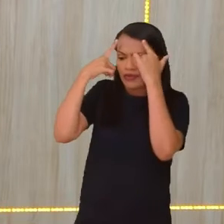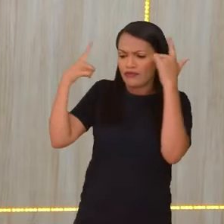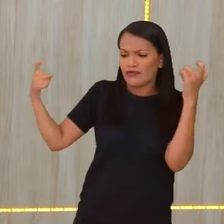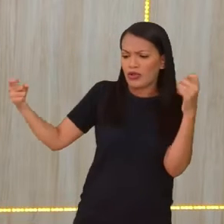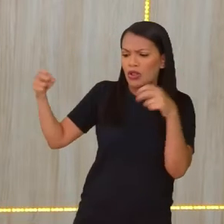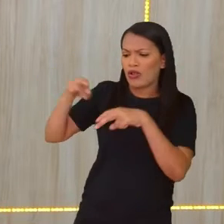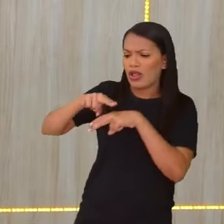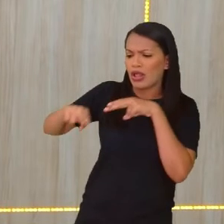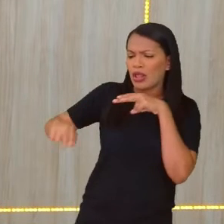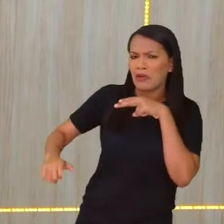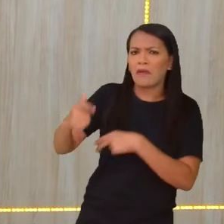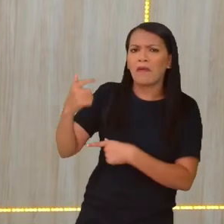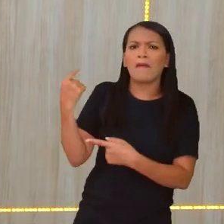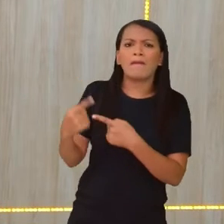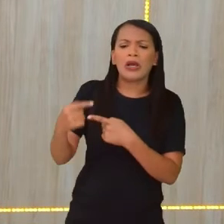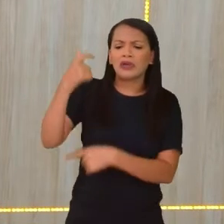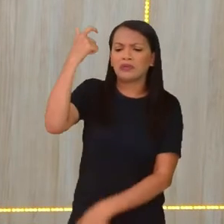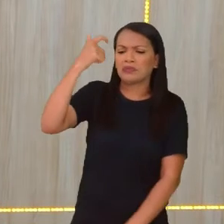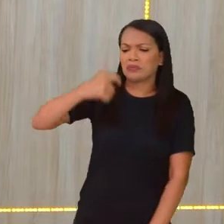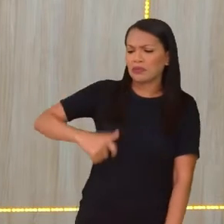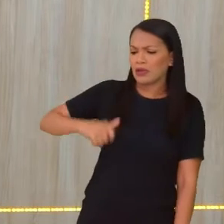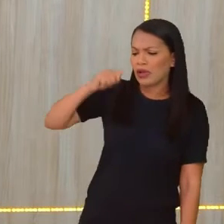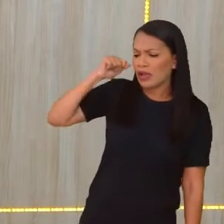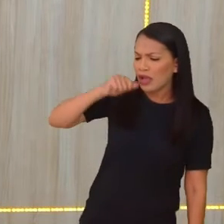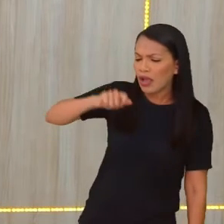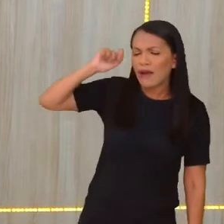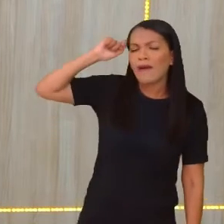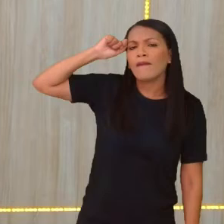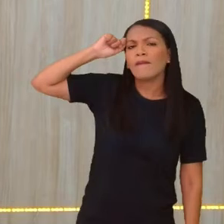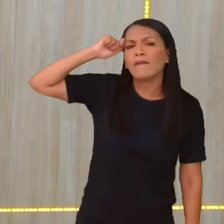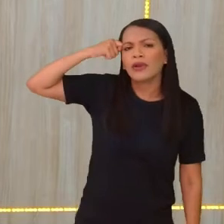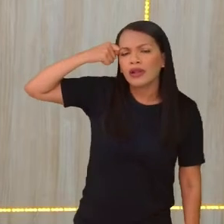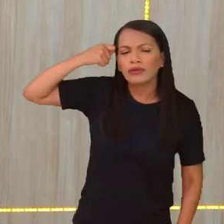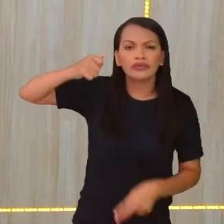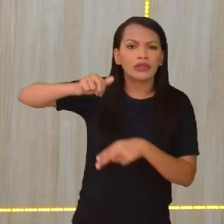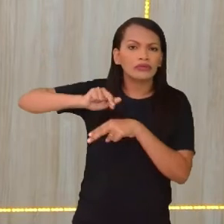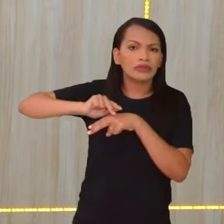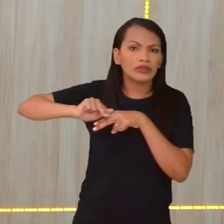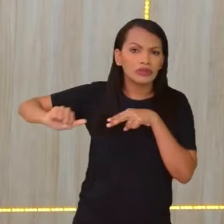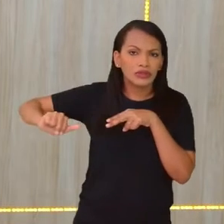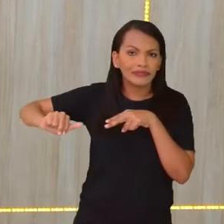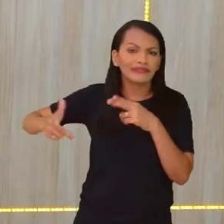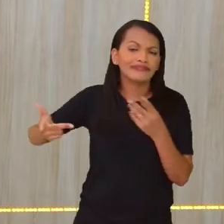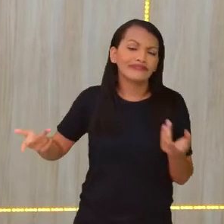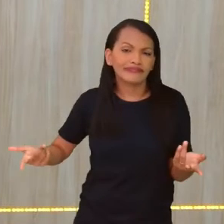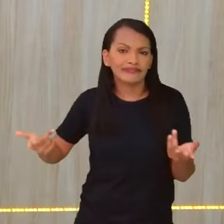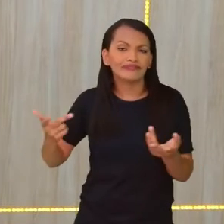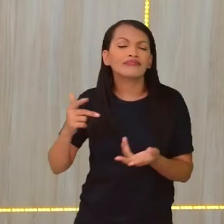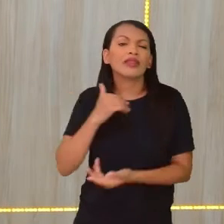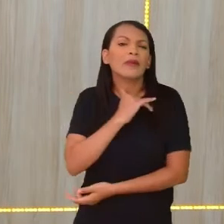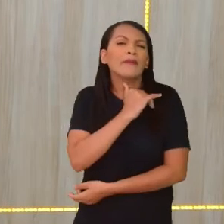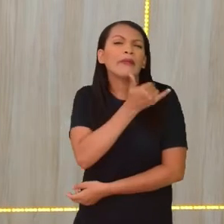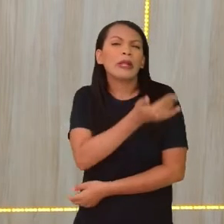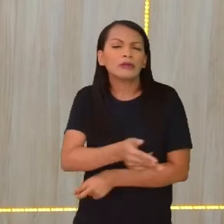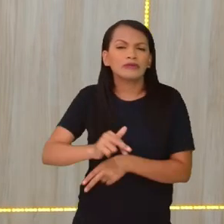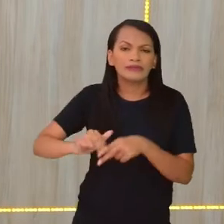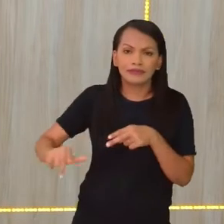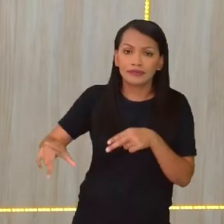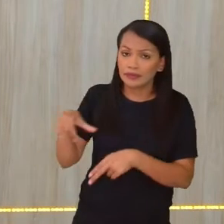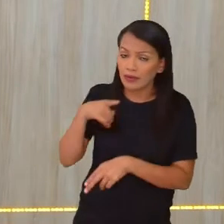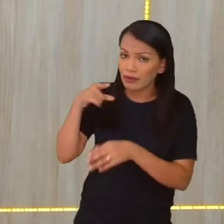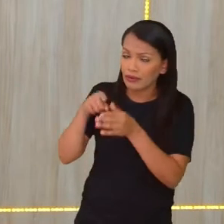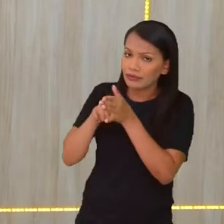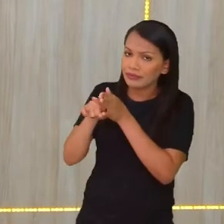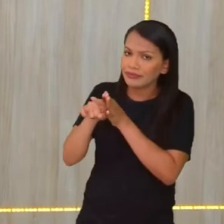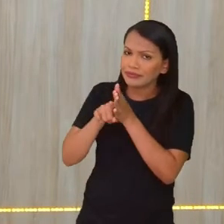gênero, né, da própria a questão do preconceito de gênero. Eu falei para vocês que existe, né, uma pesquisa que